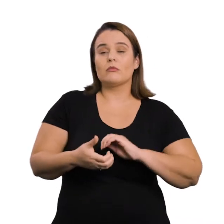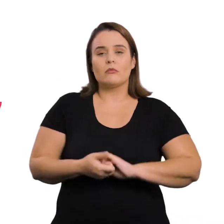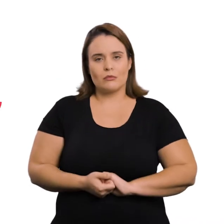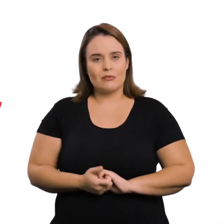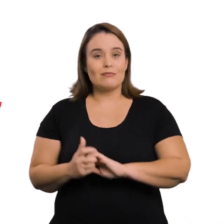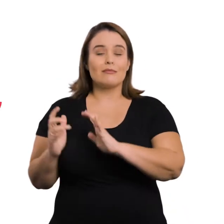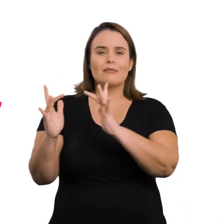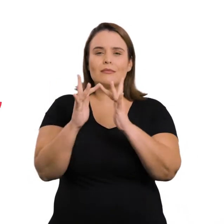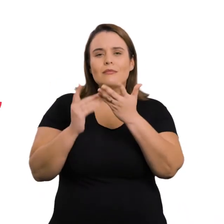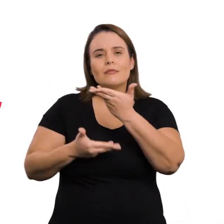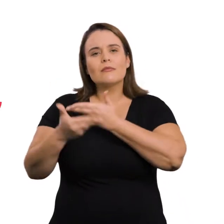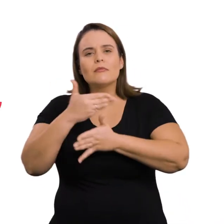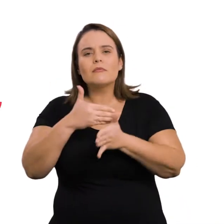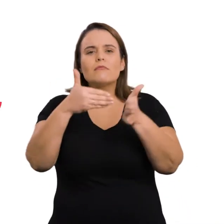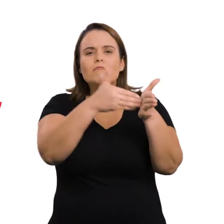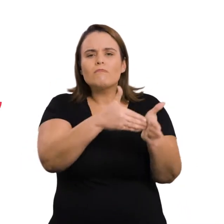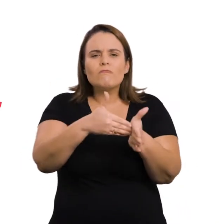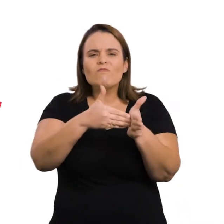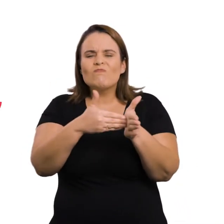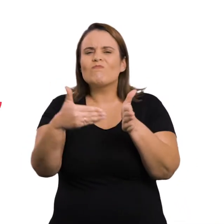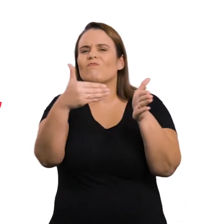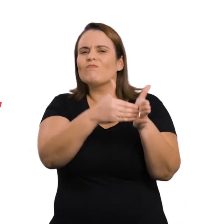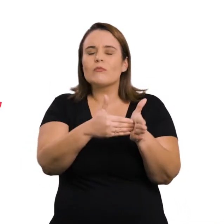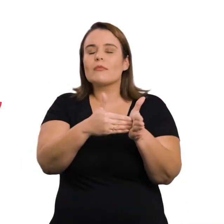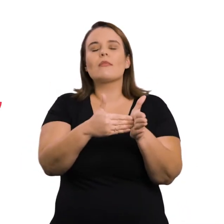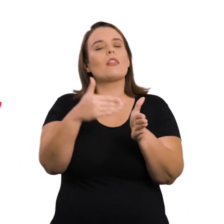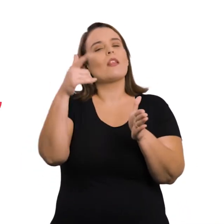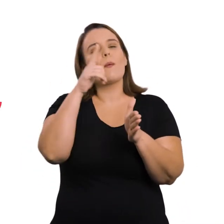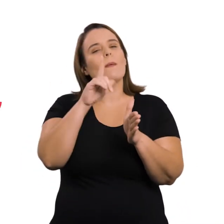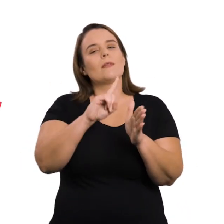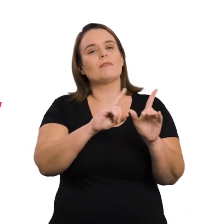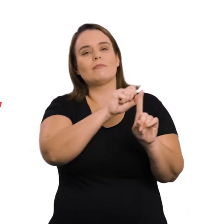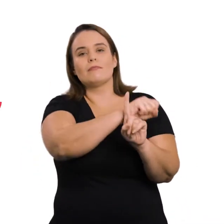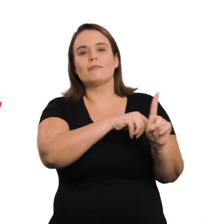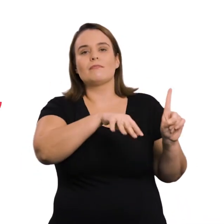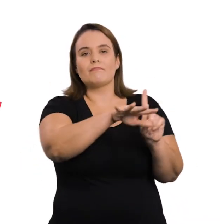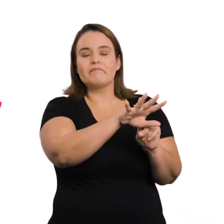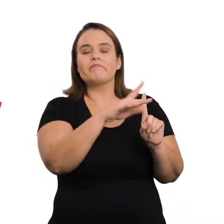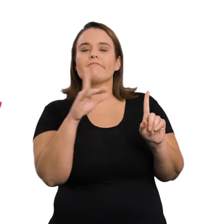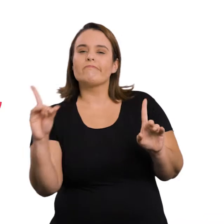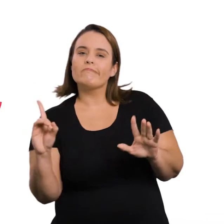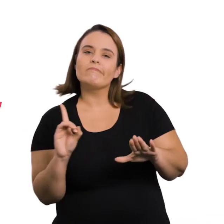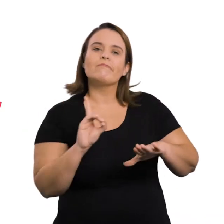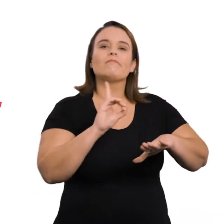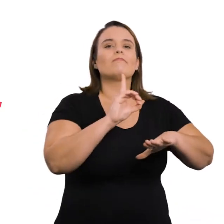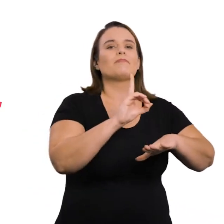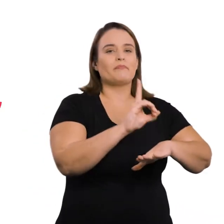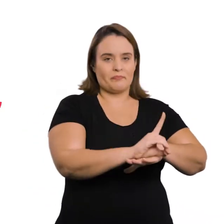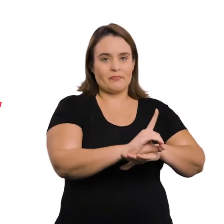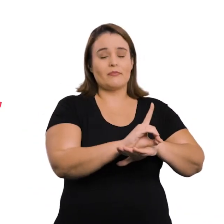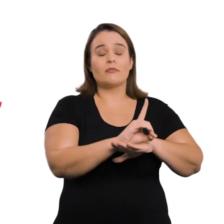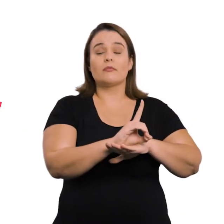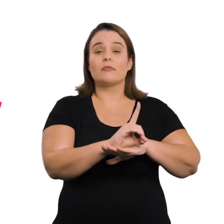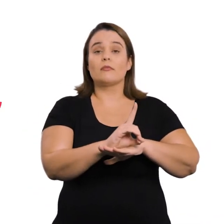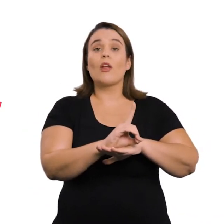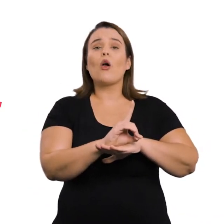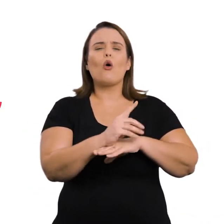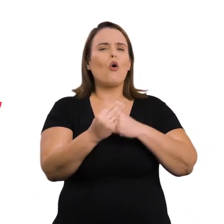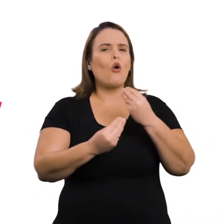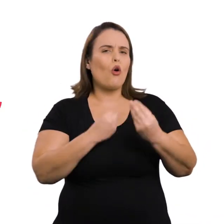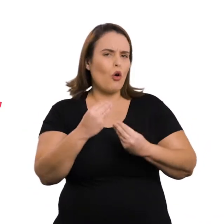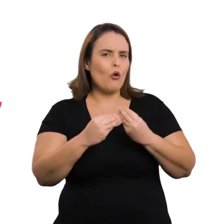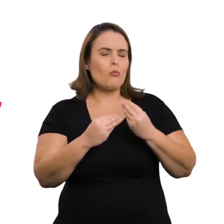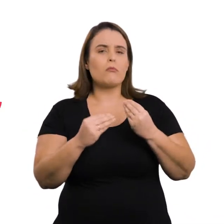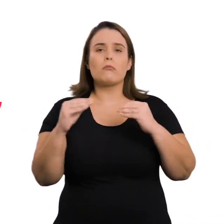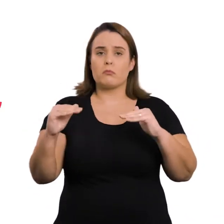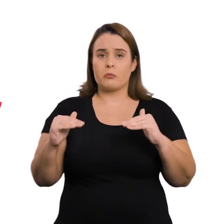sensorial, os quais, em interação com diversas barreiras, podem obstruir sua participação plena e efetiva na sociedade